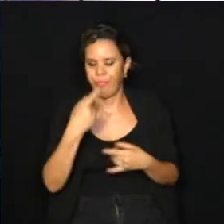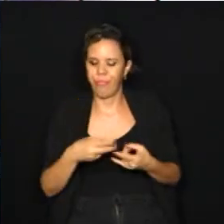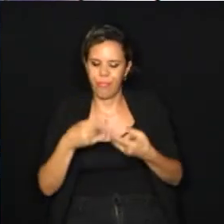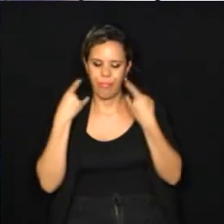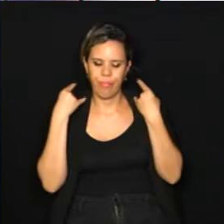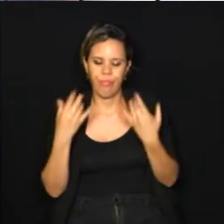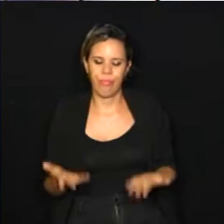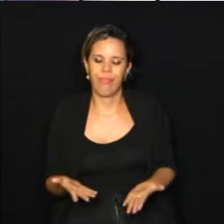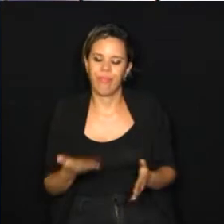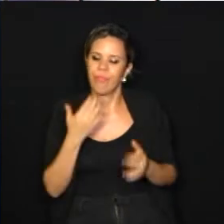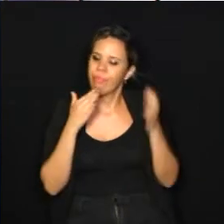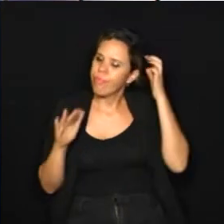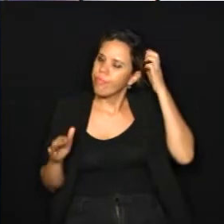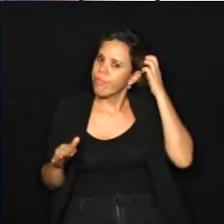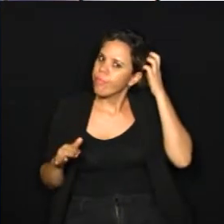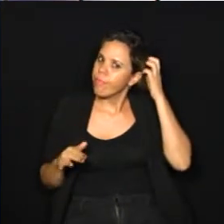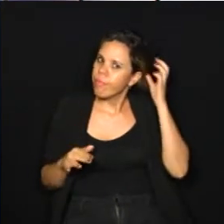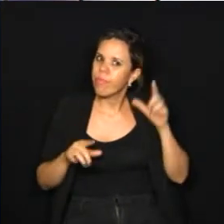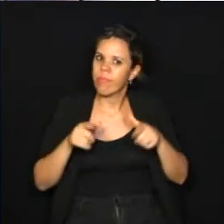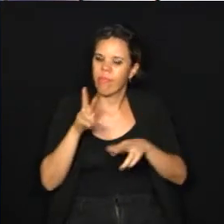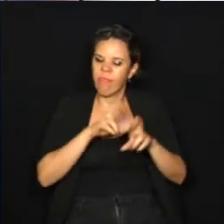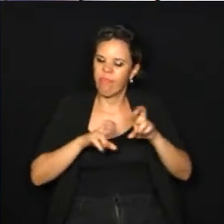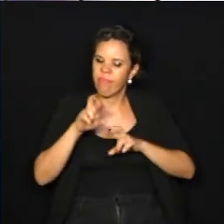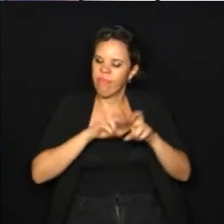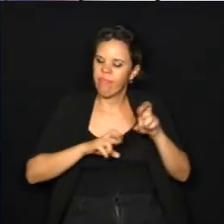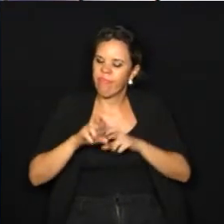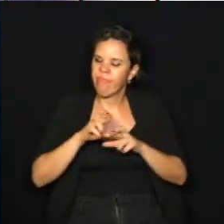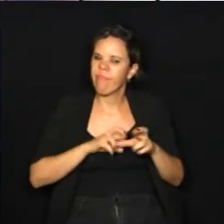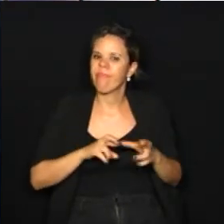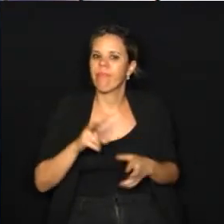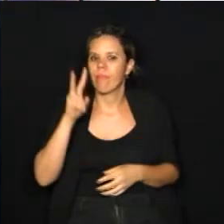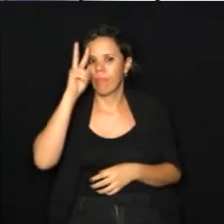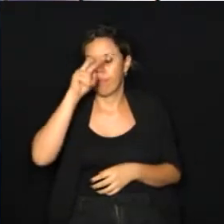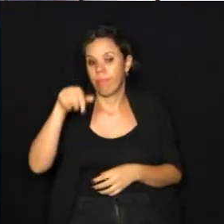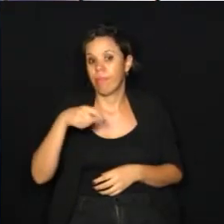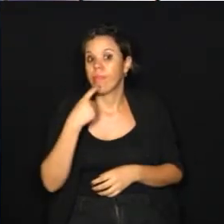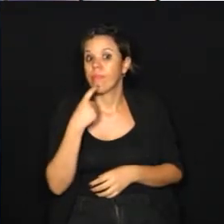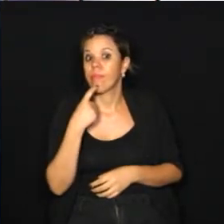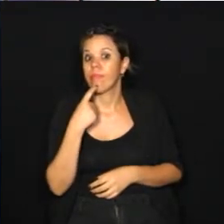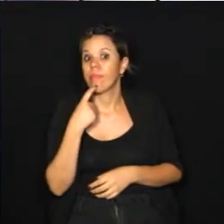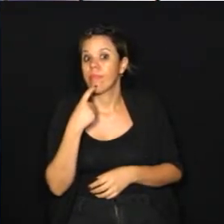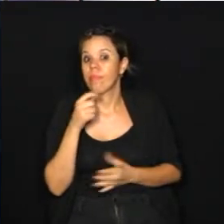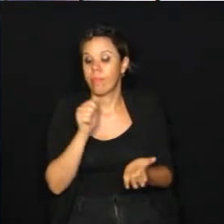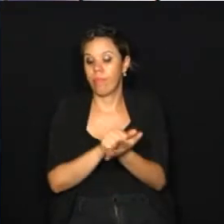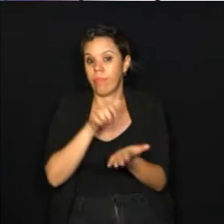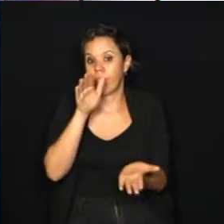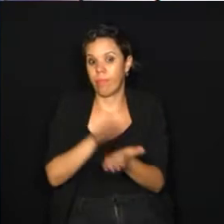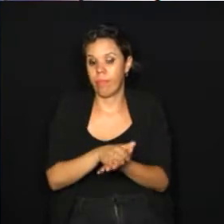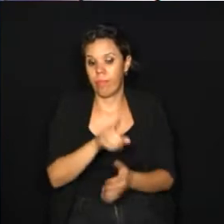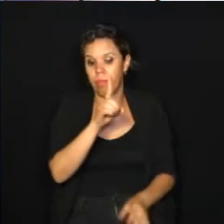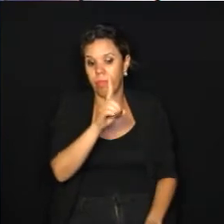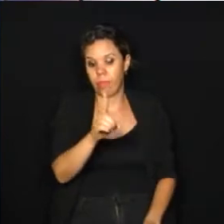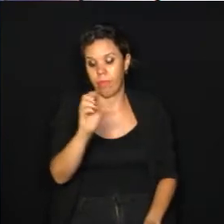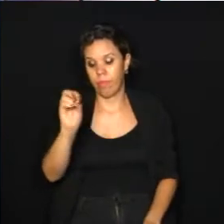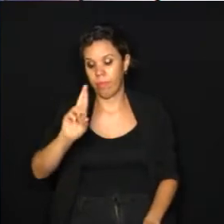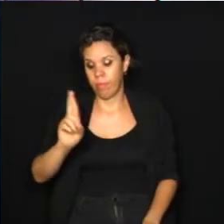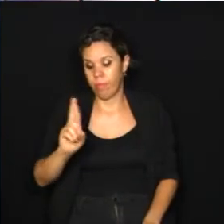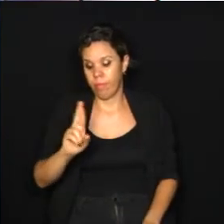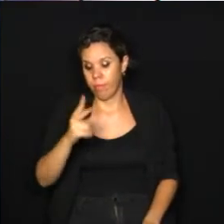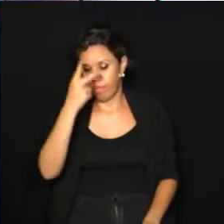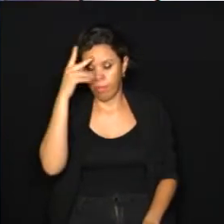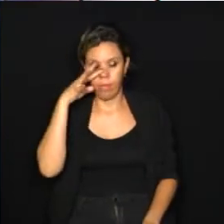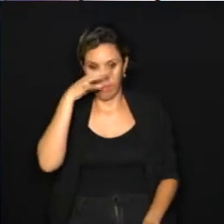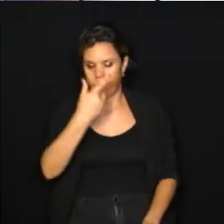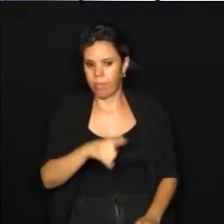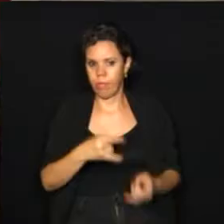e promete intensificar a fiscalização. Lembrando que em Campinas, a multa é de R$100 para quem for pego